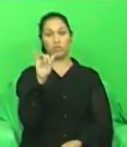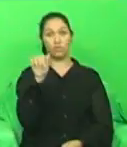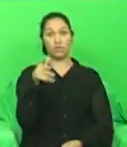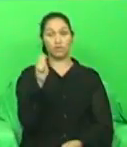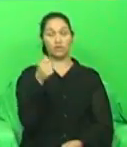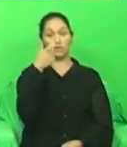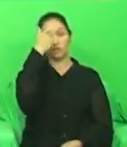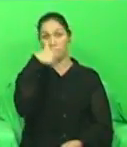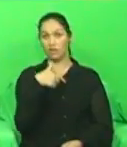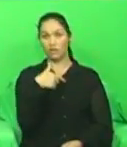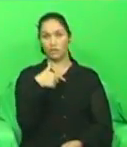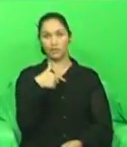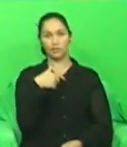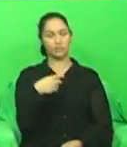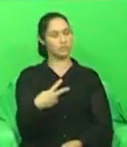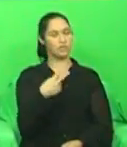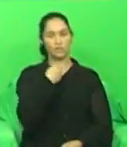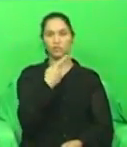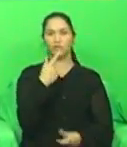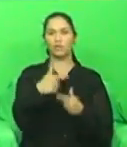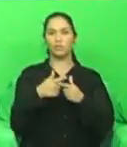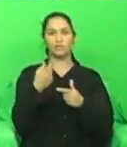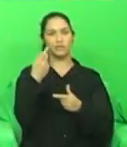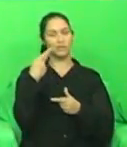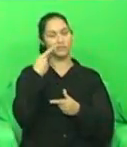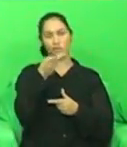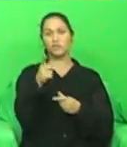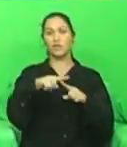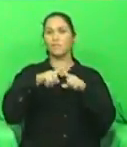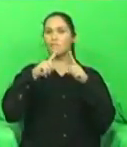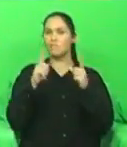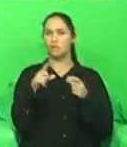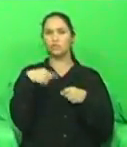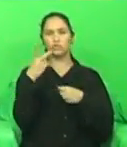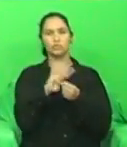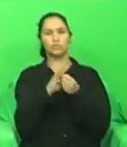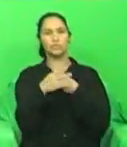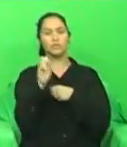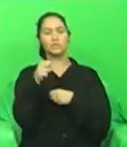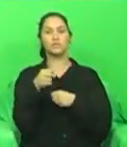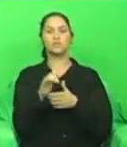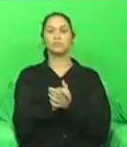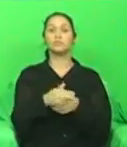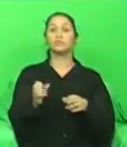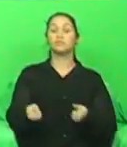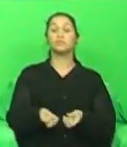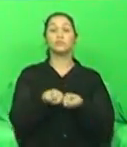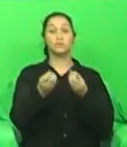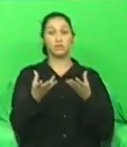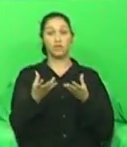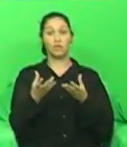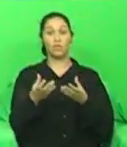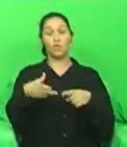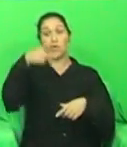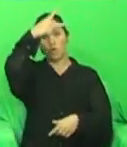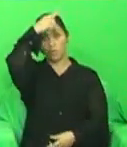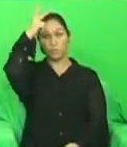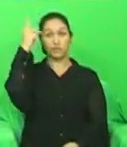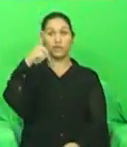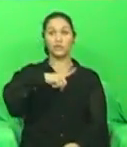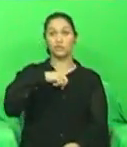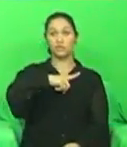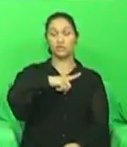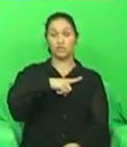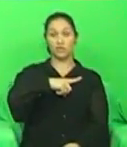é tão com problema então assim tendência on prefeito coloca máquina pra podermos